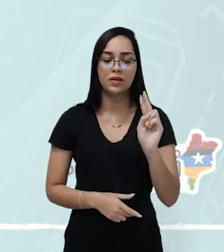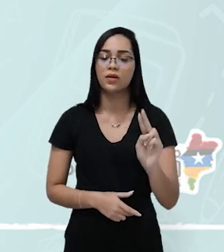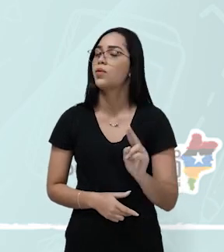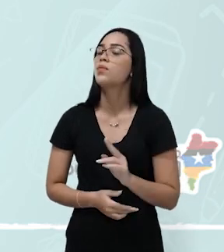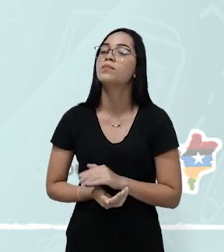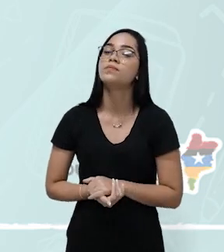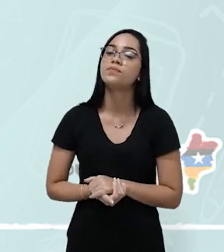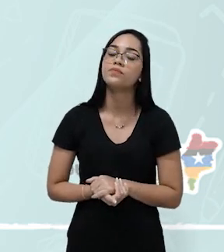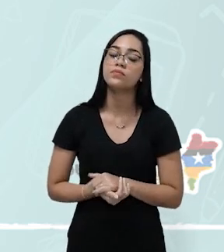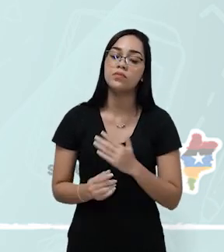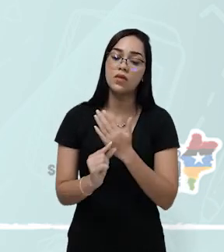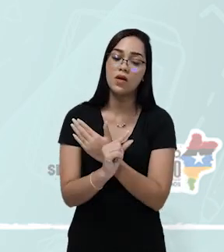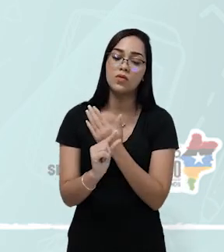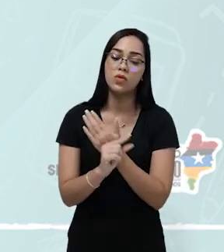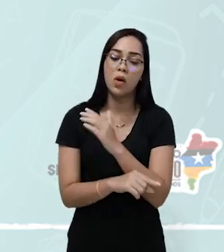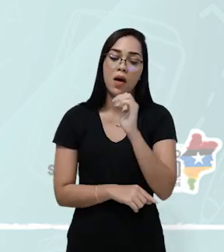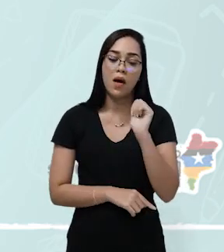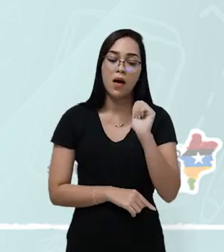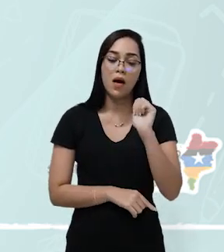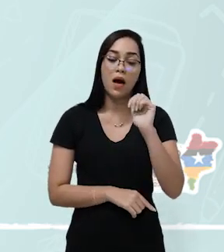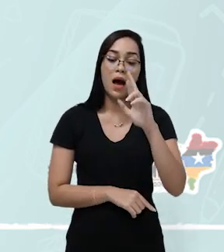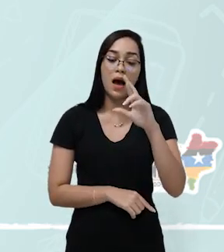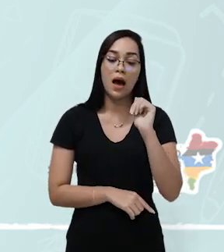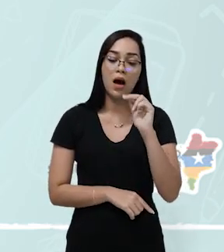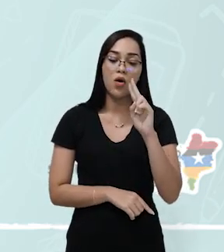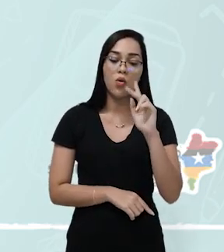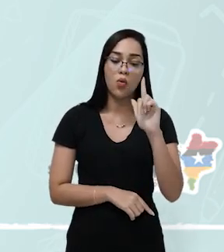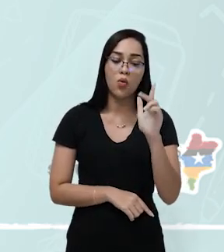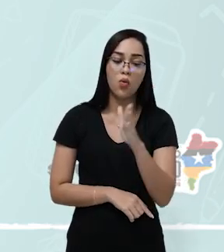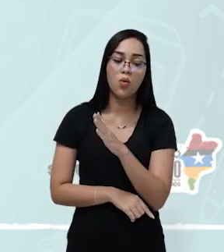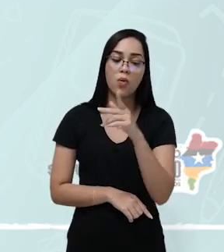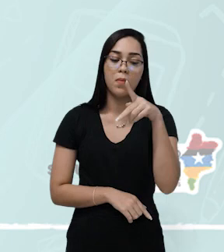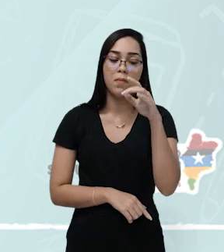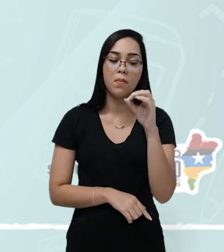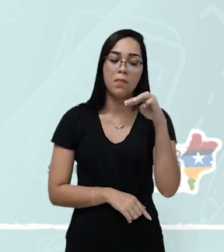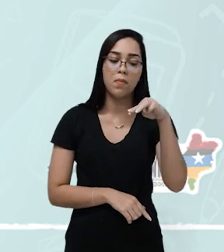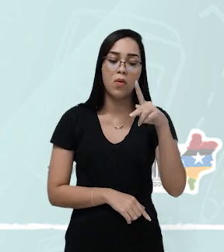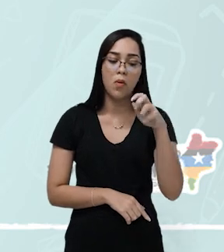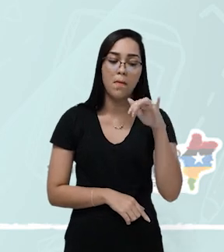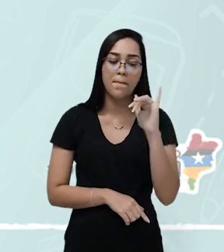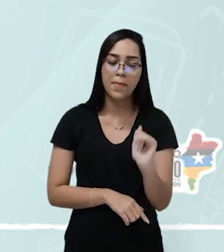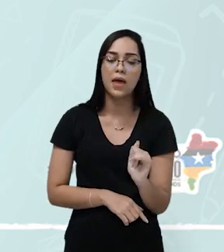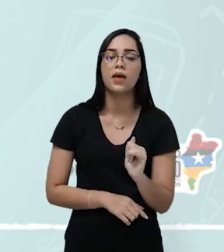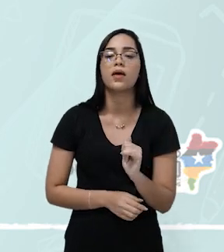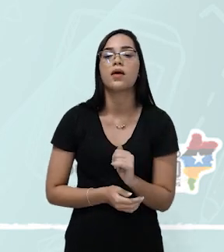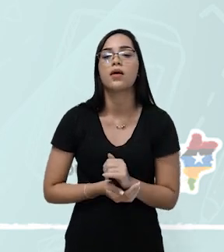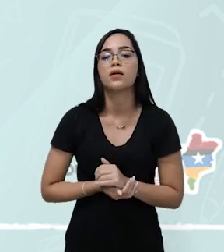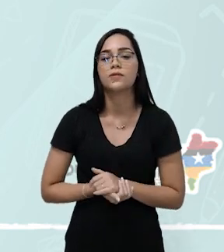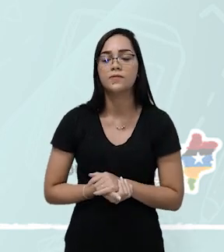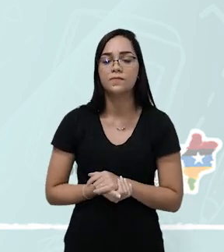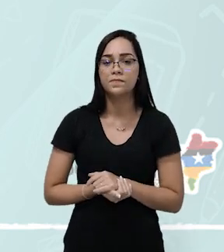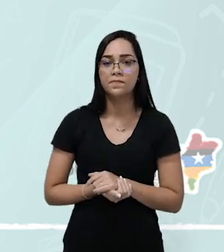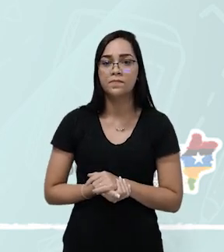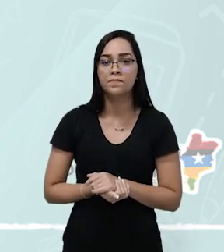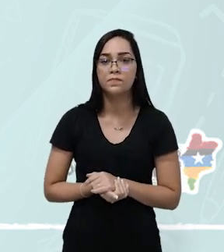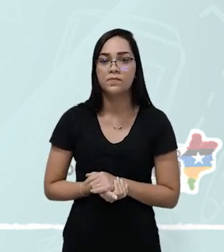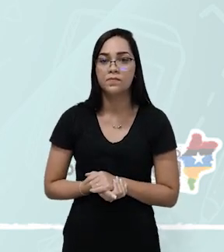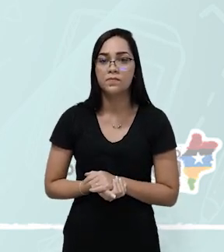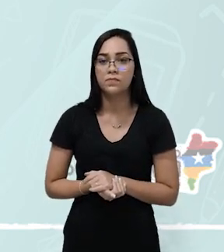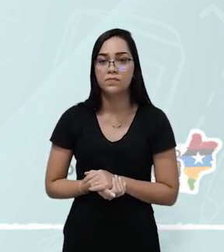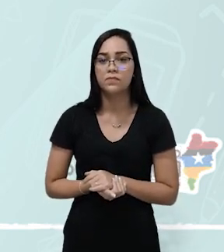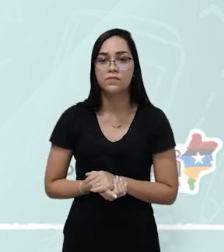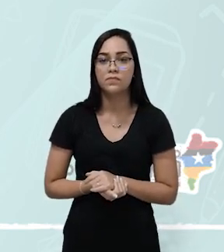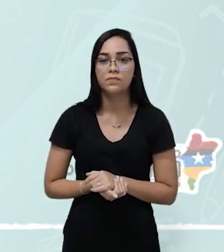moral, física e psicológica de um ser humano. Exemplo: O Ateneu, de Raul